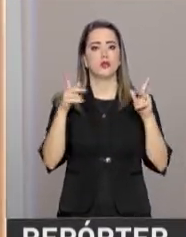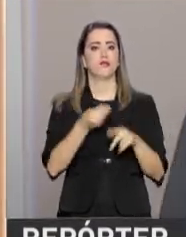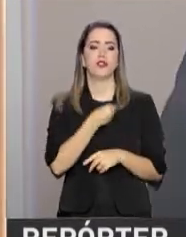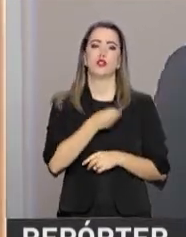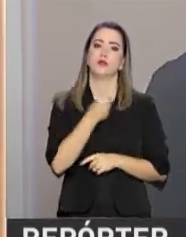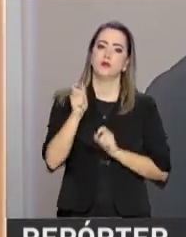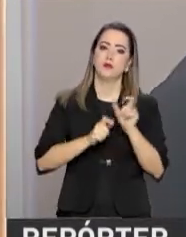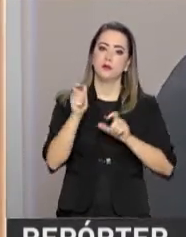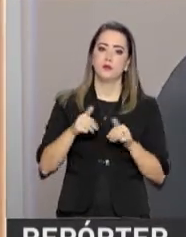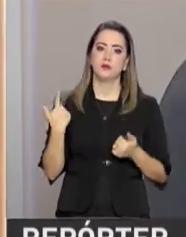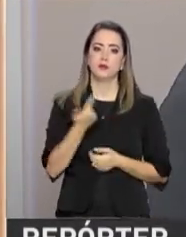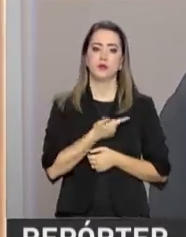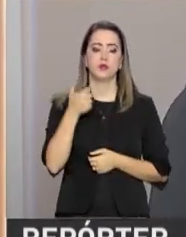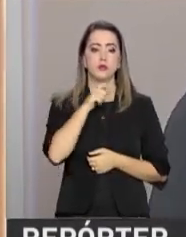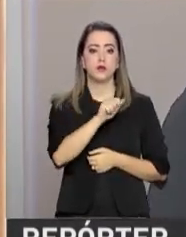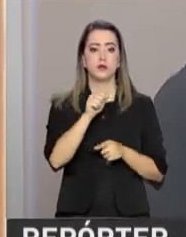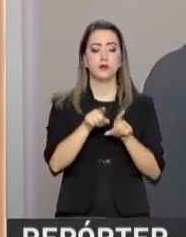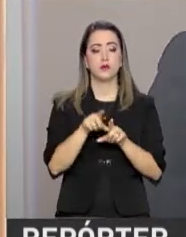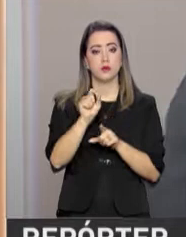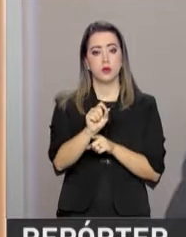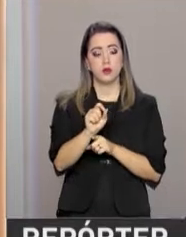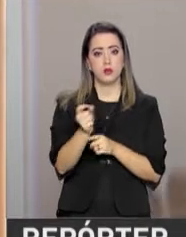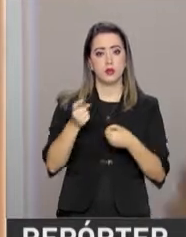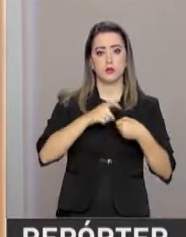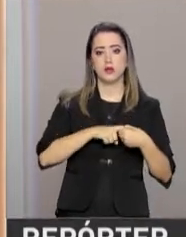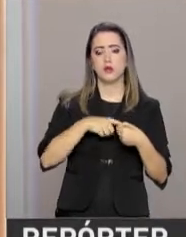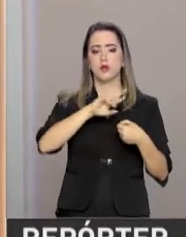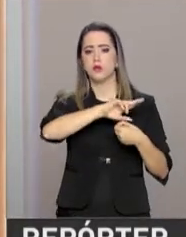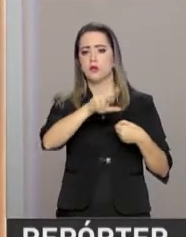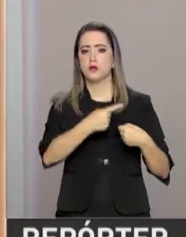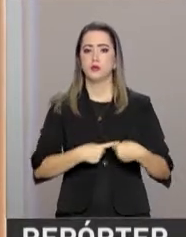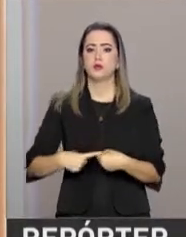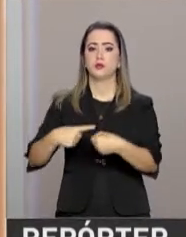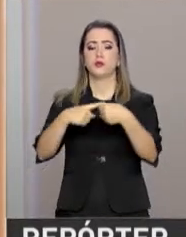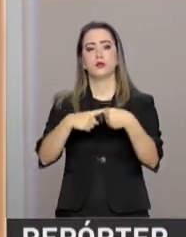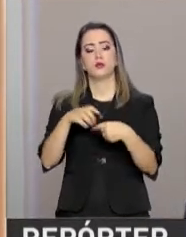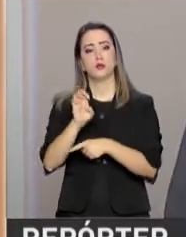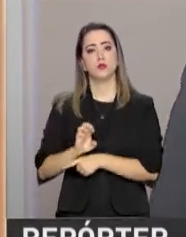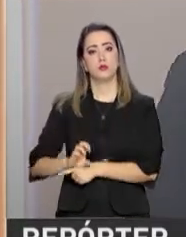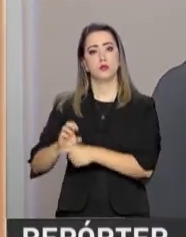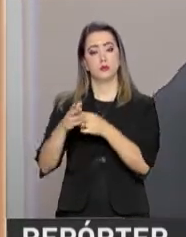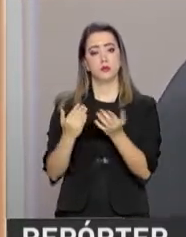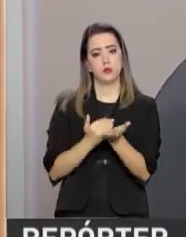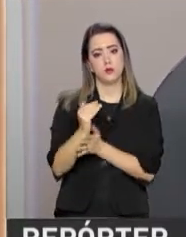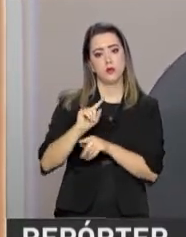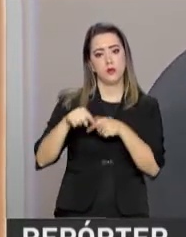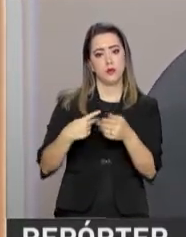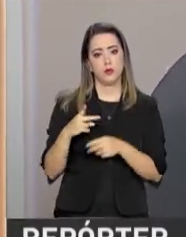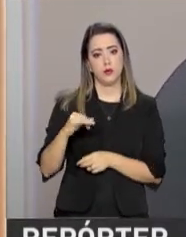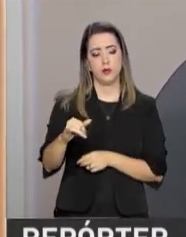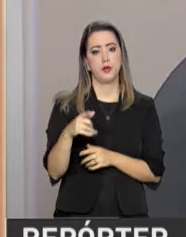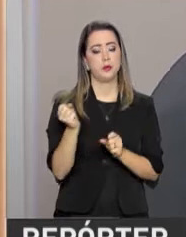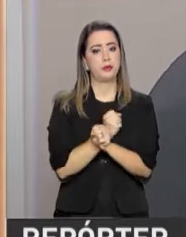pessoas retomamos as obras no estado de sergipe obras o estado do nosso ministro moreira do piauí que será inaugurada nos próximos dias